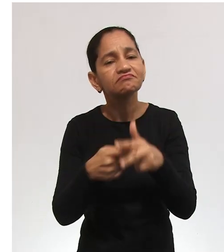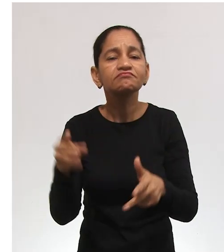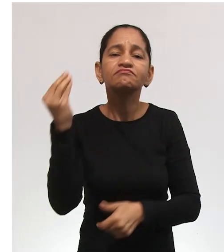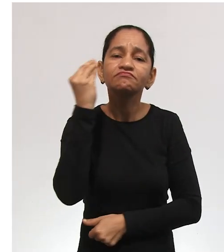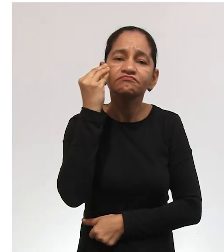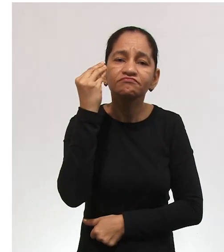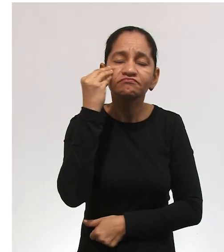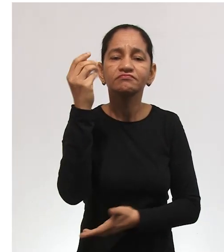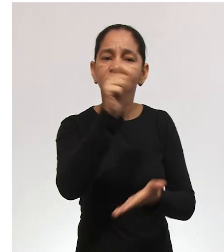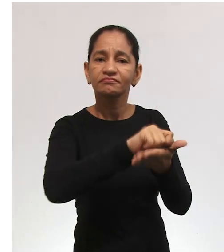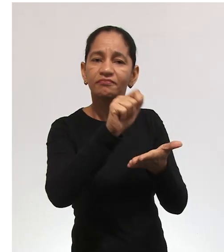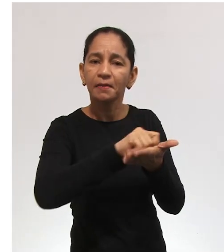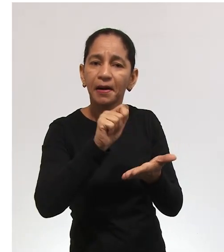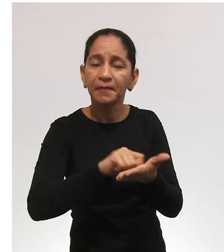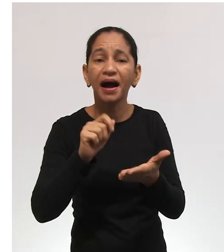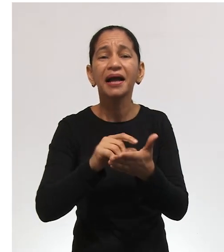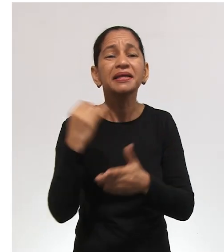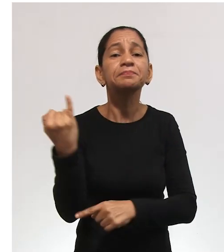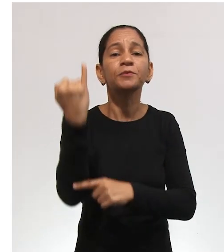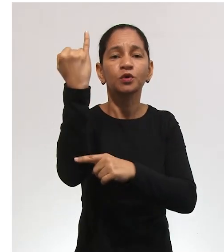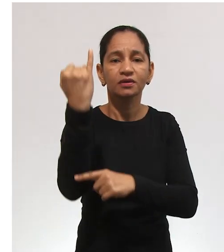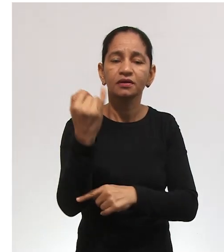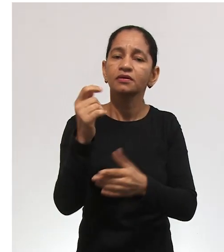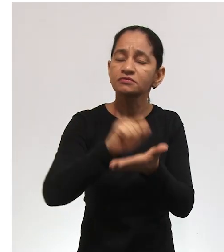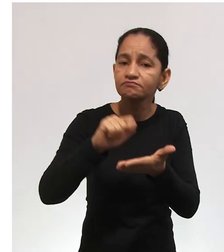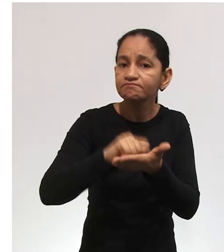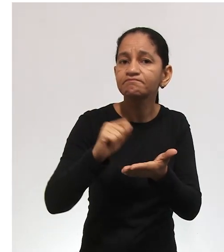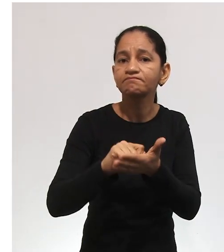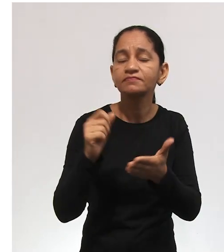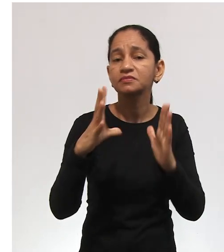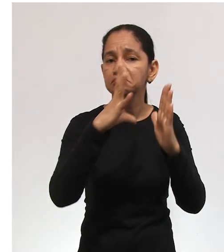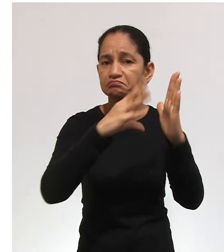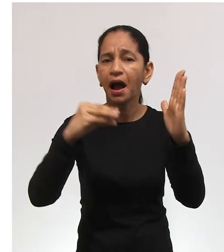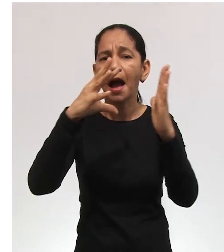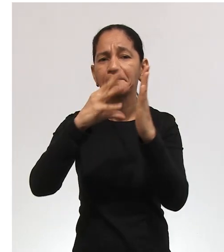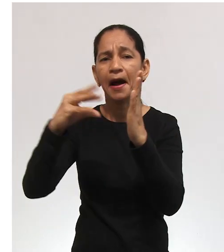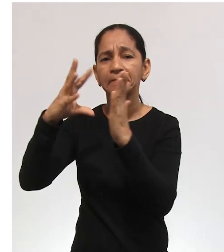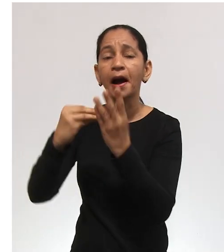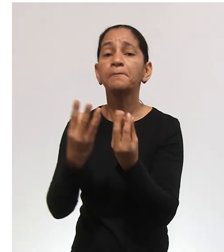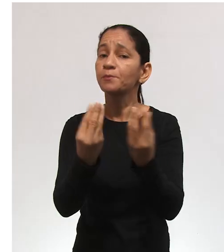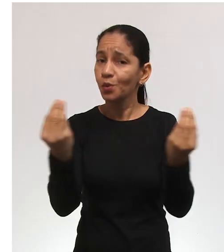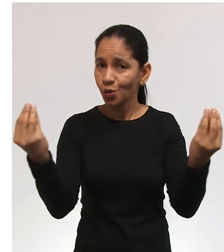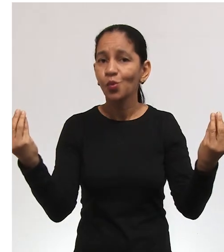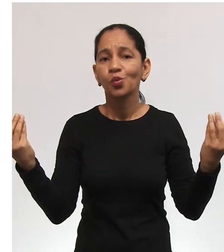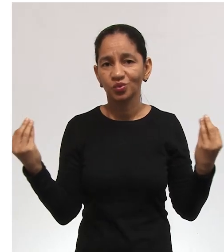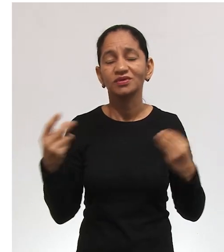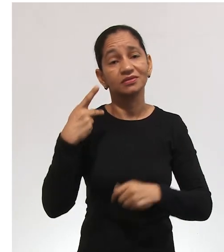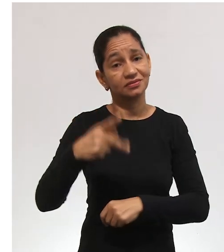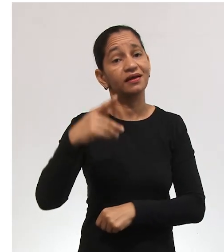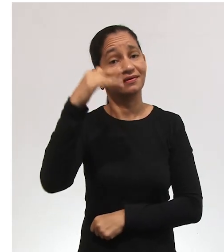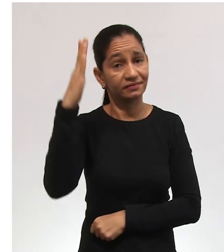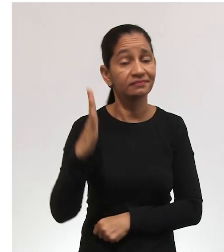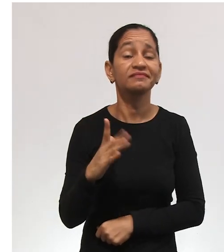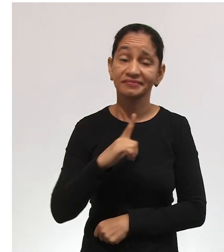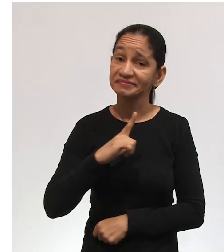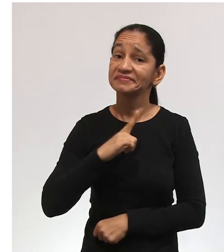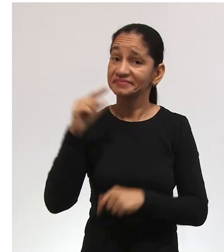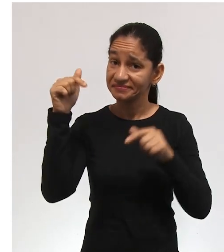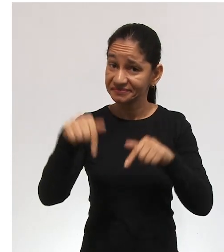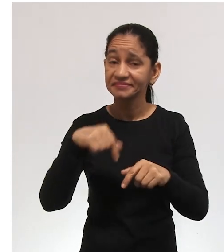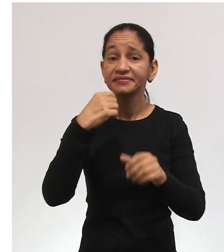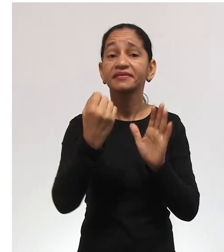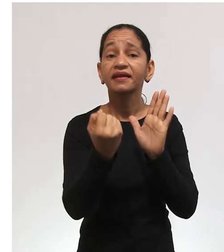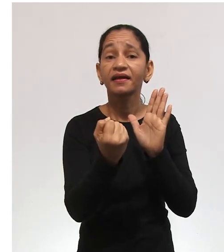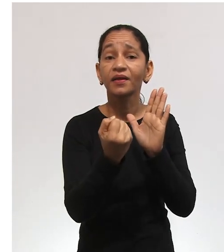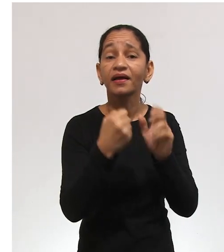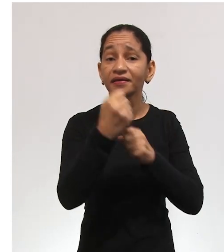traz importantes direitos trabalhistas e é inspiração, inclusive, para algumas constituições aqui do Brasil. Nesse mesmo